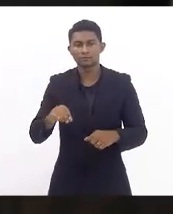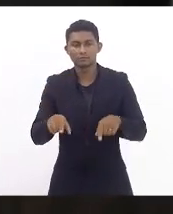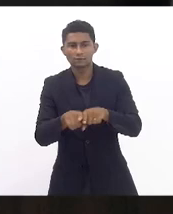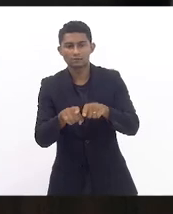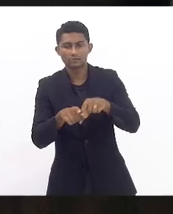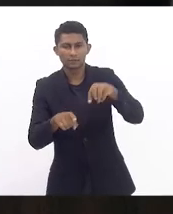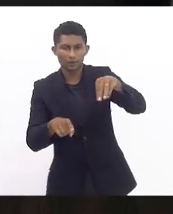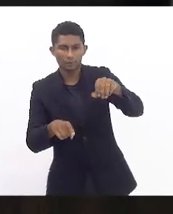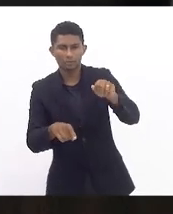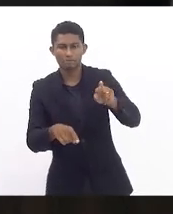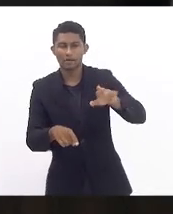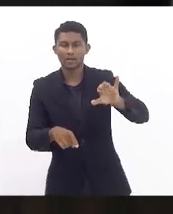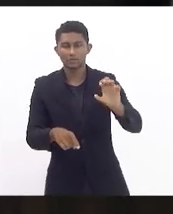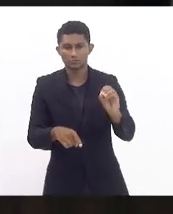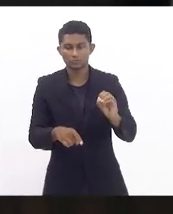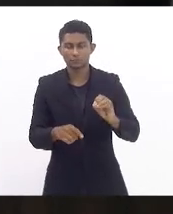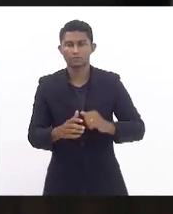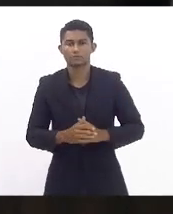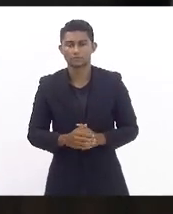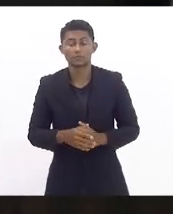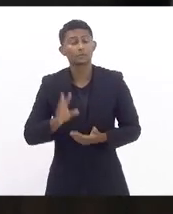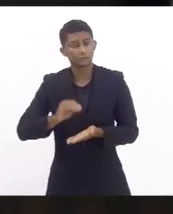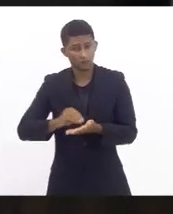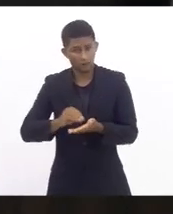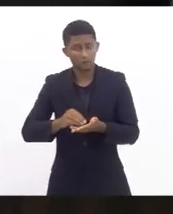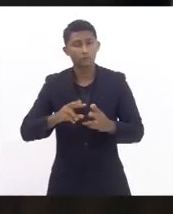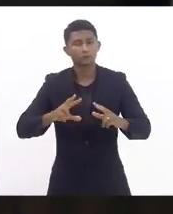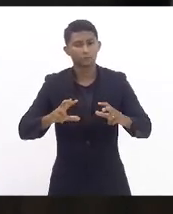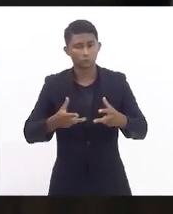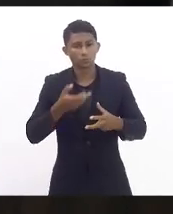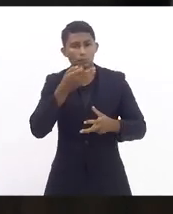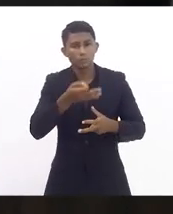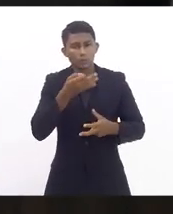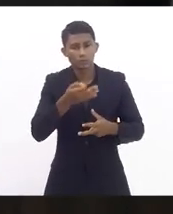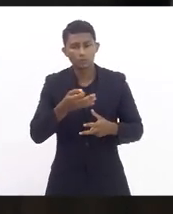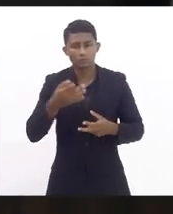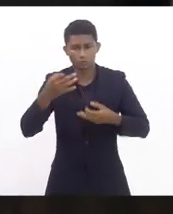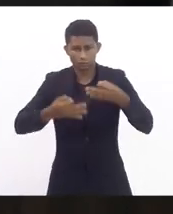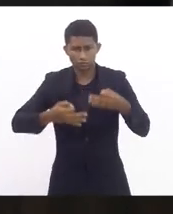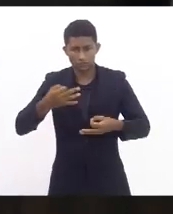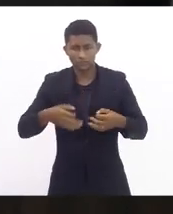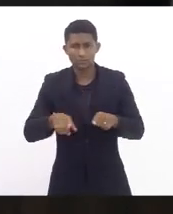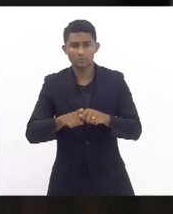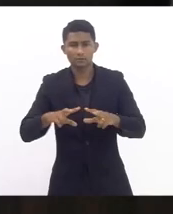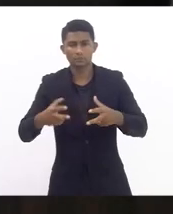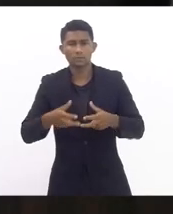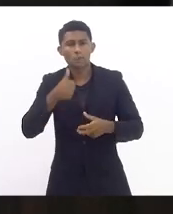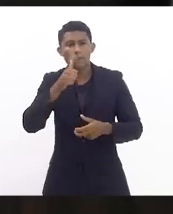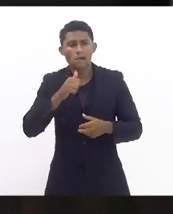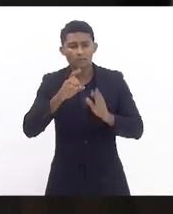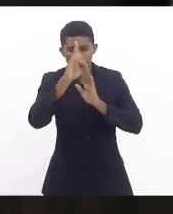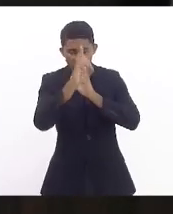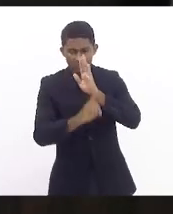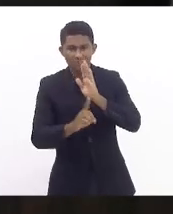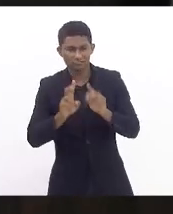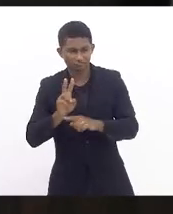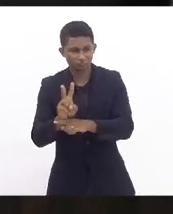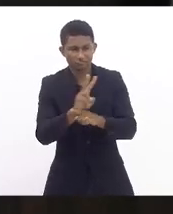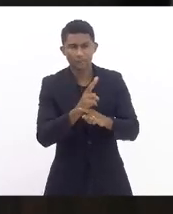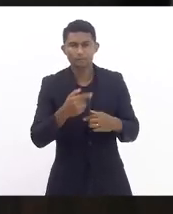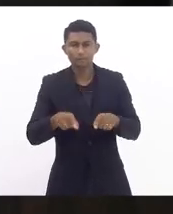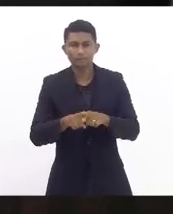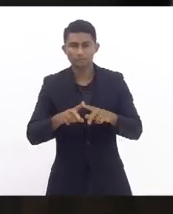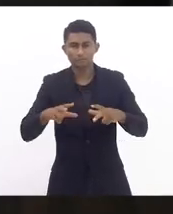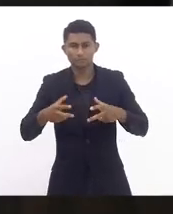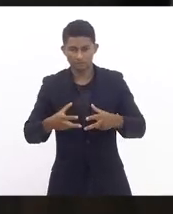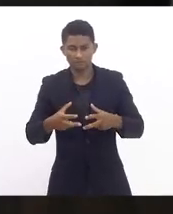Márcio Pacheco. Pendendo de pareceres das comissões de Constituição e Justiça, de Defesa do Direito da Mulher, Segurança Pública, Assuntos de